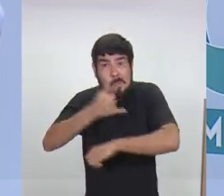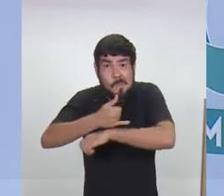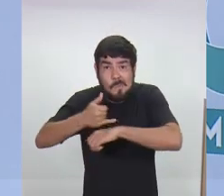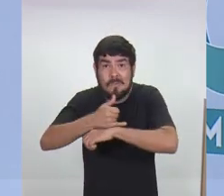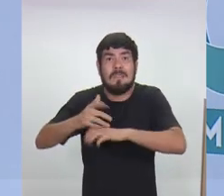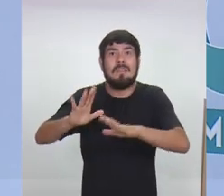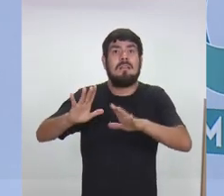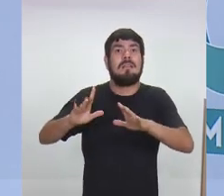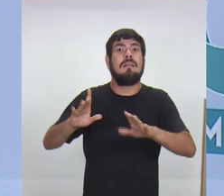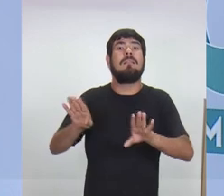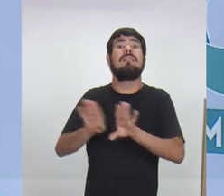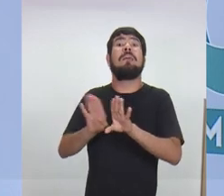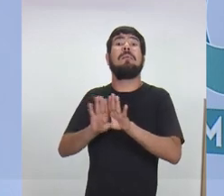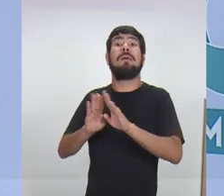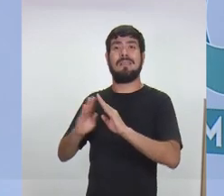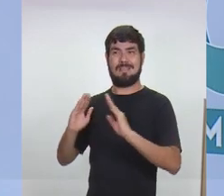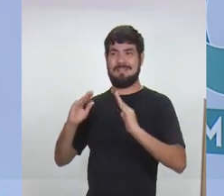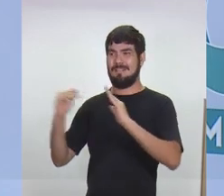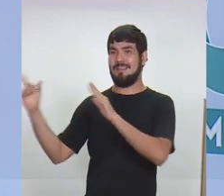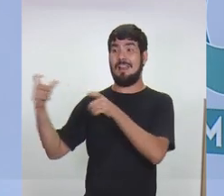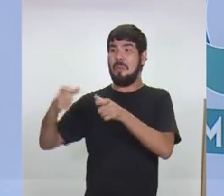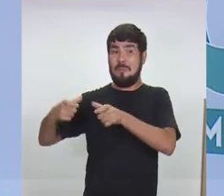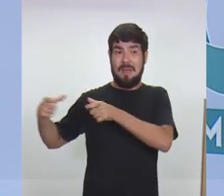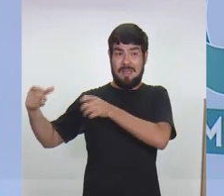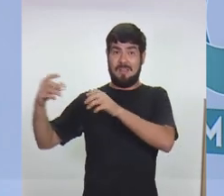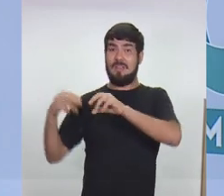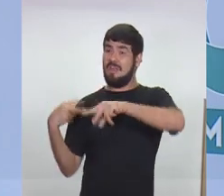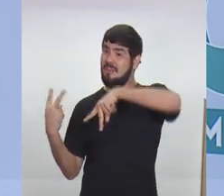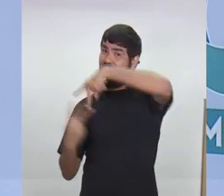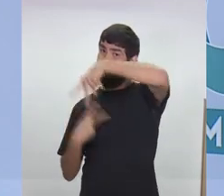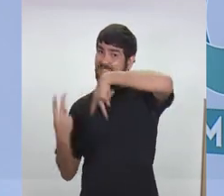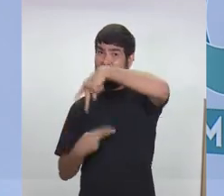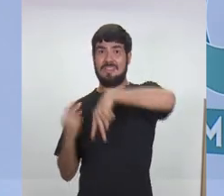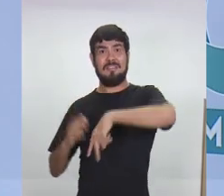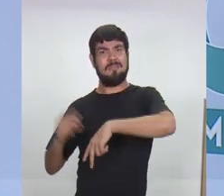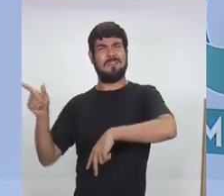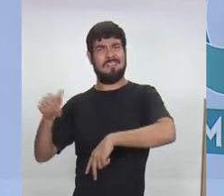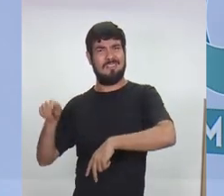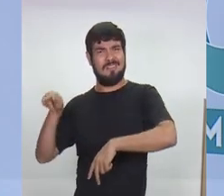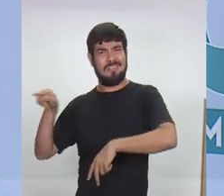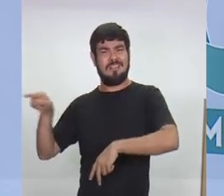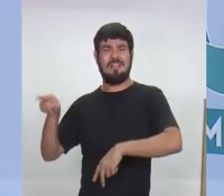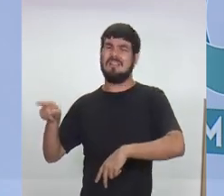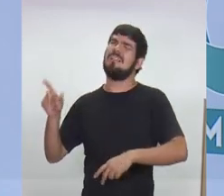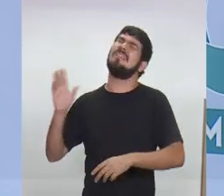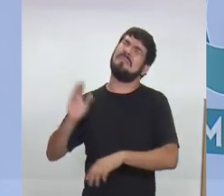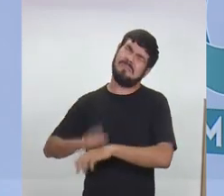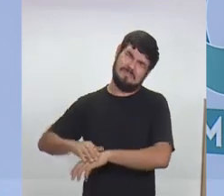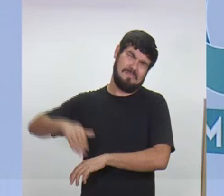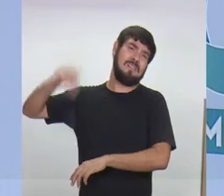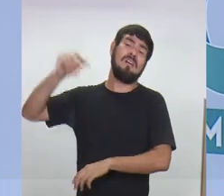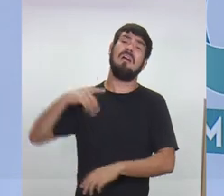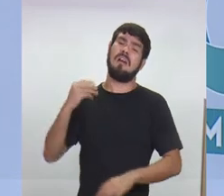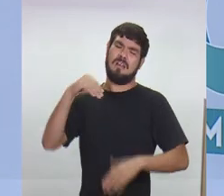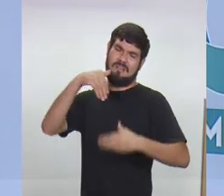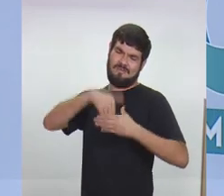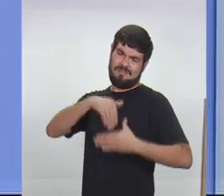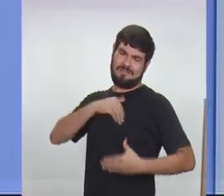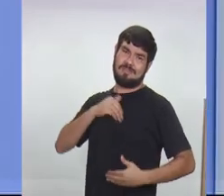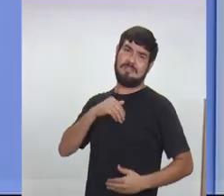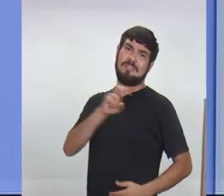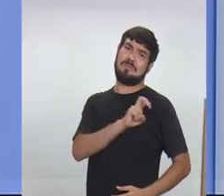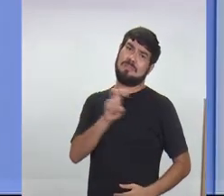fizemos muito em pouco tempo dá pra fazer mais ainda é só acreditar e botaram 55 o dia 7 de outubro